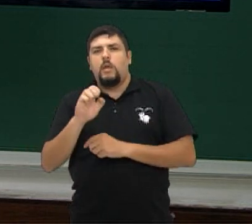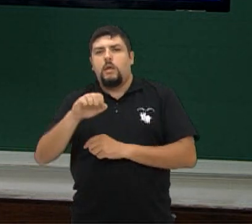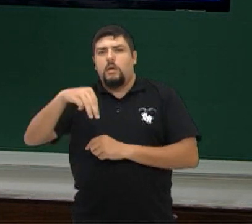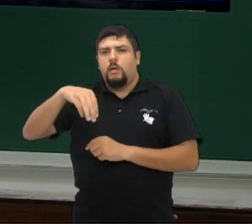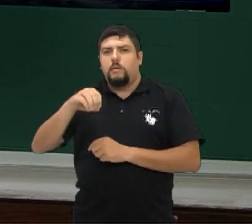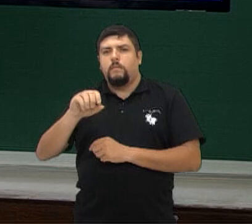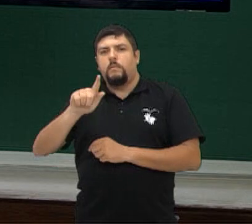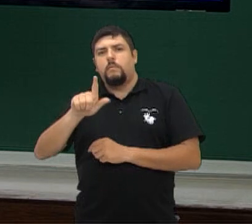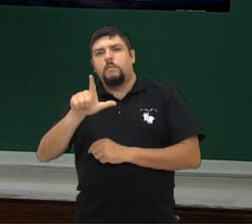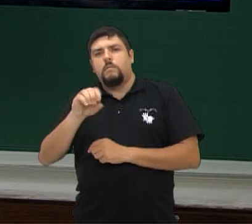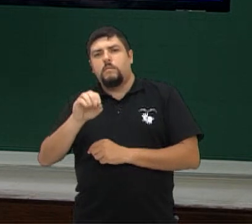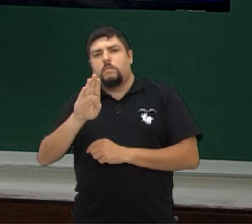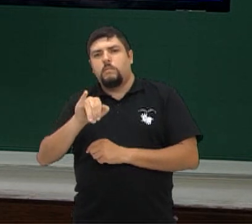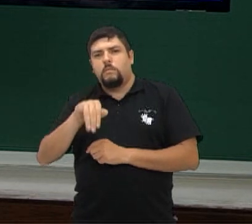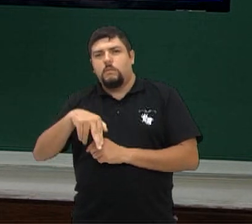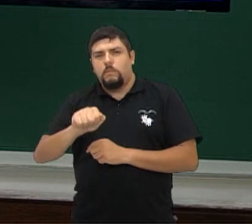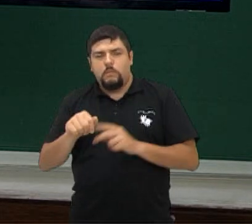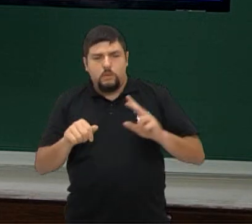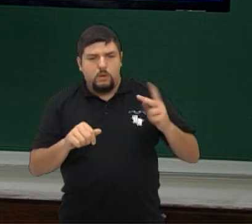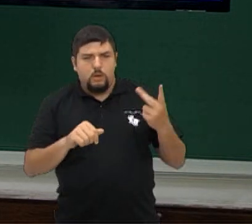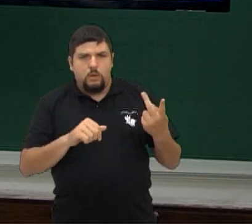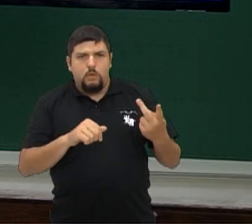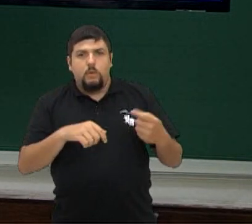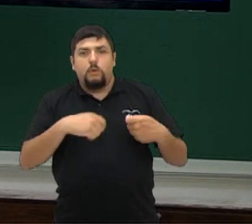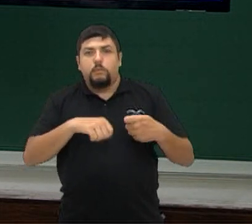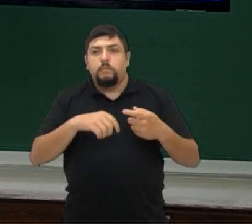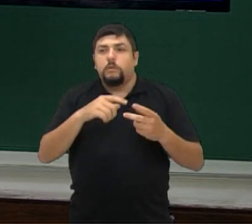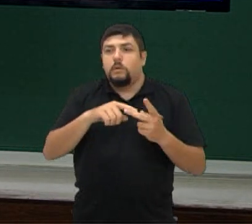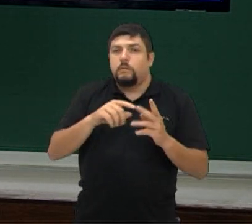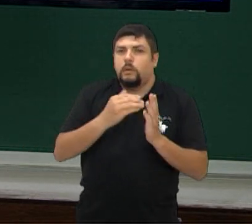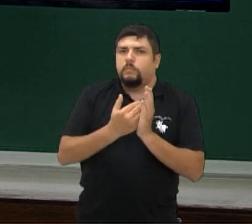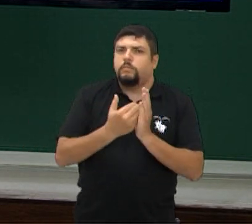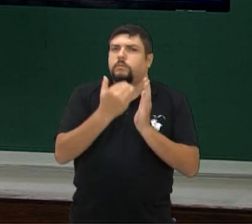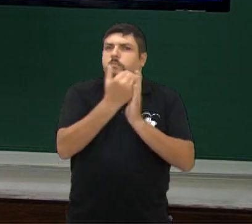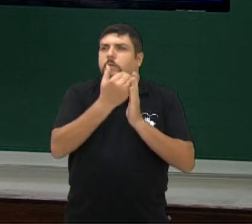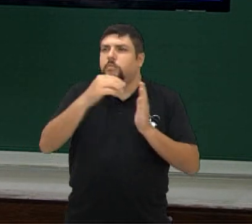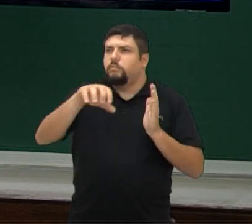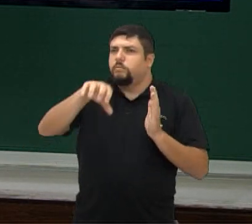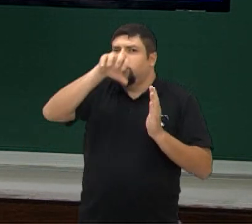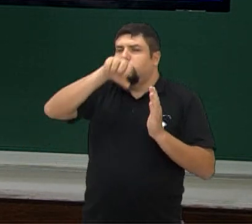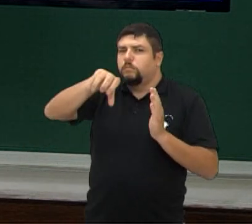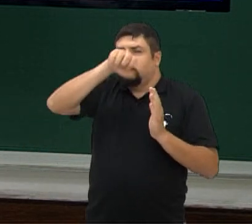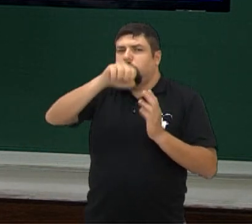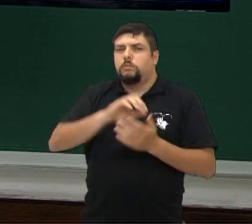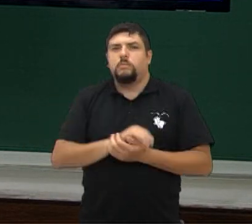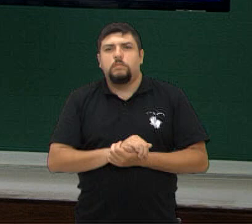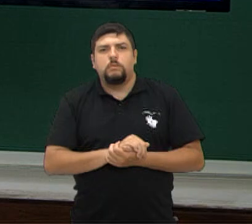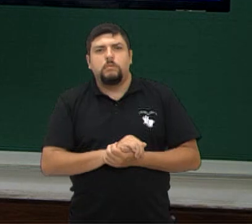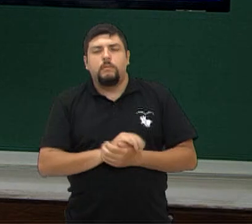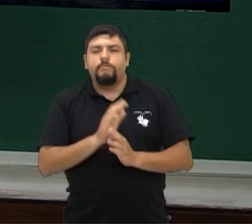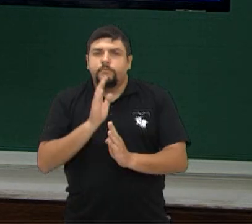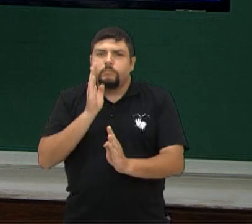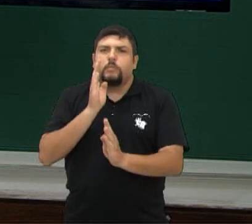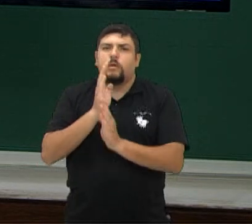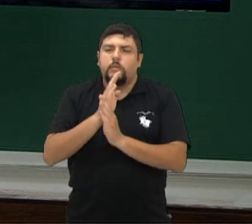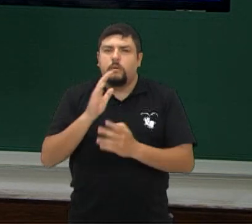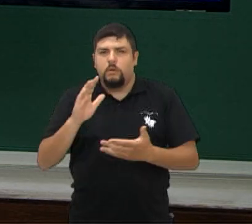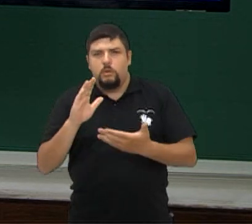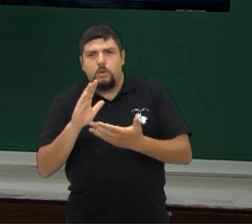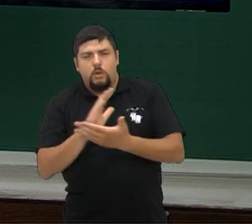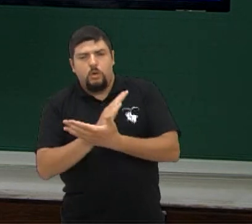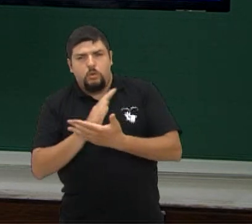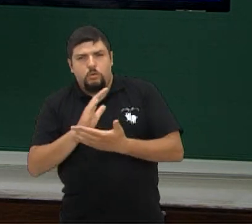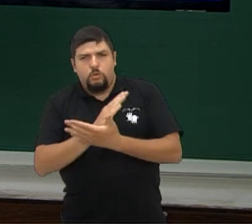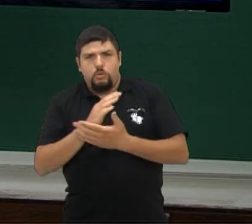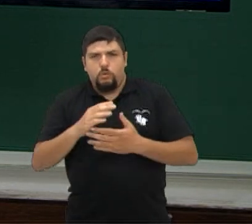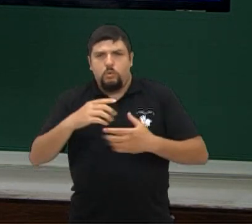captar mais oxigênio e aí não ter os efeitos ruins que acontecem. Por isso, os jogadores vão, alguns dias